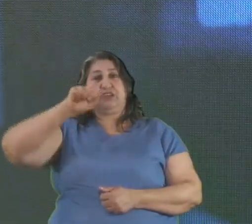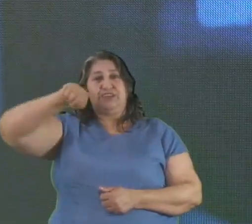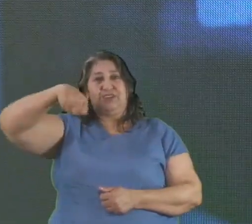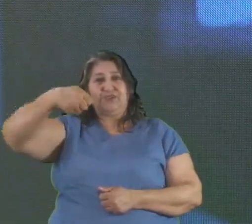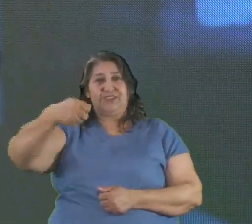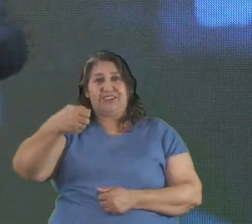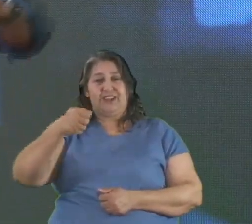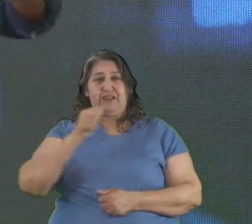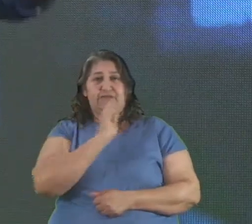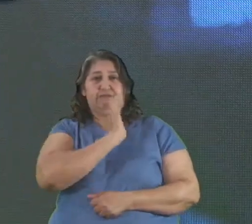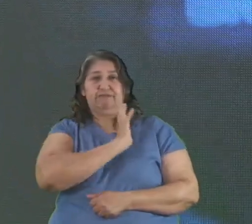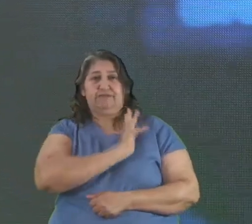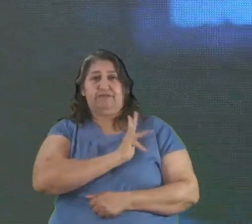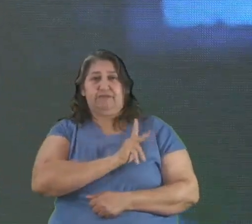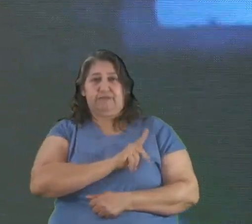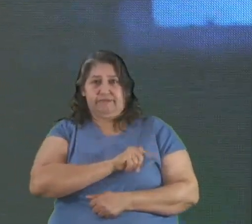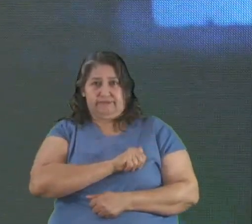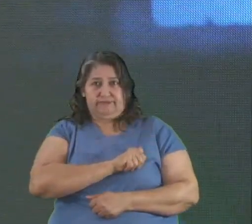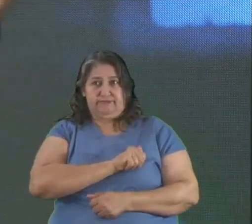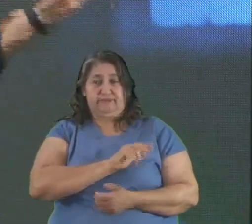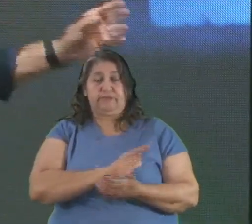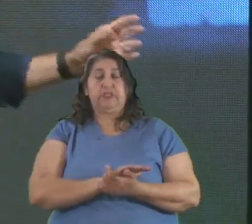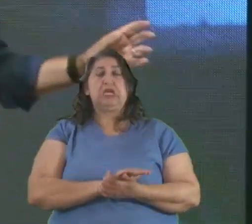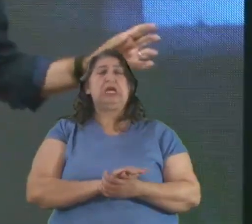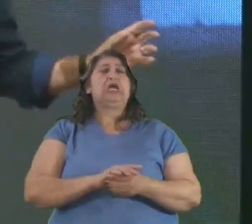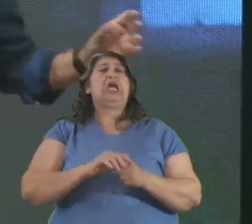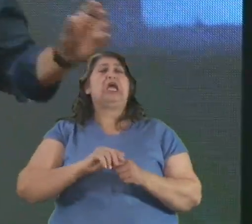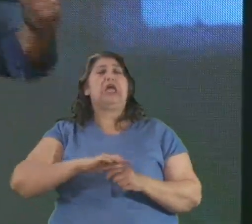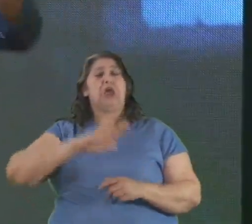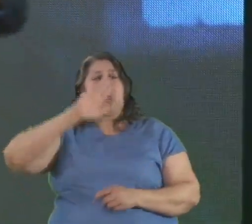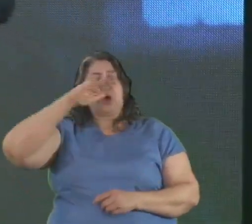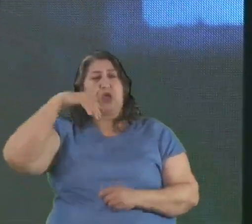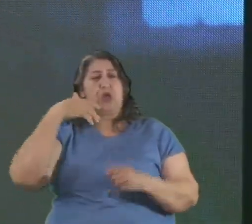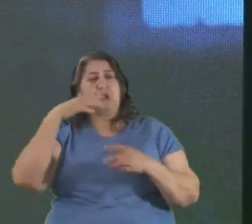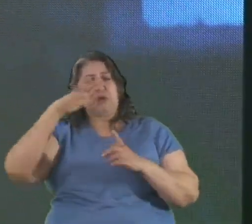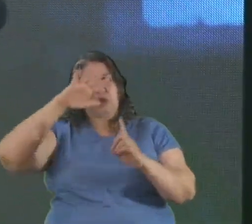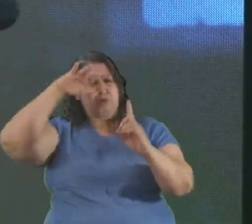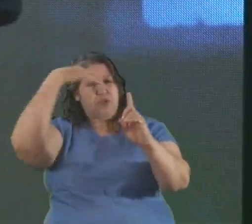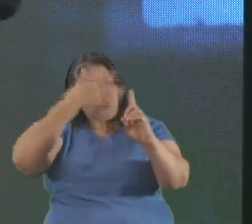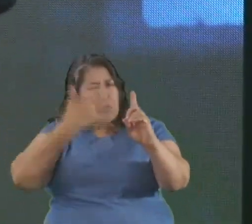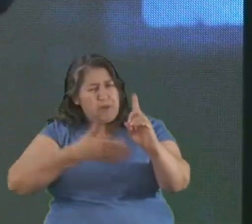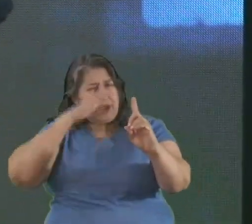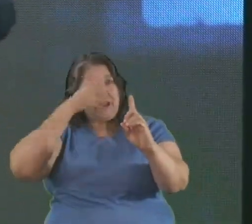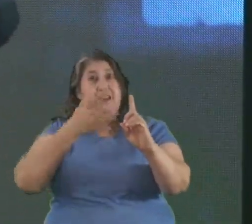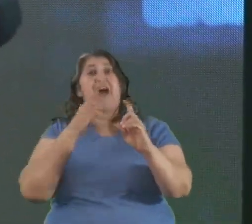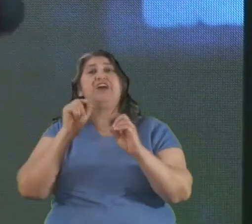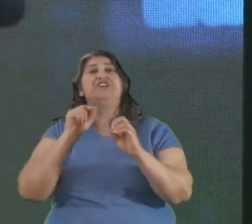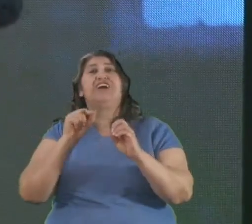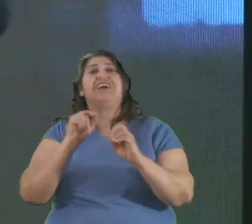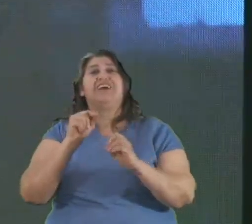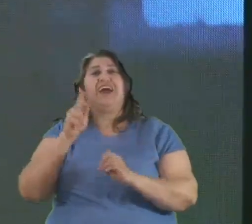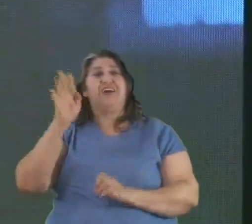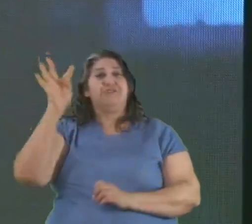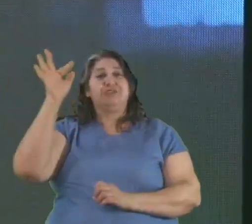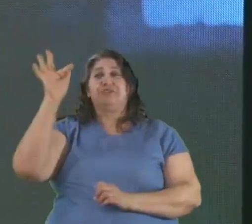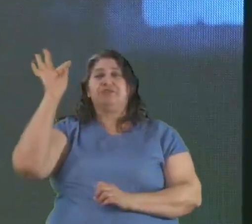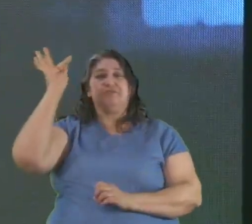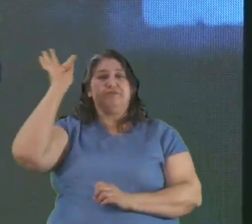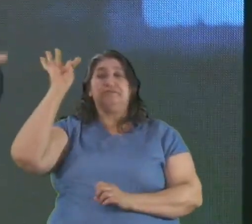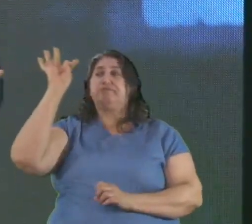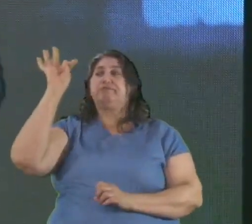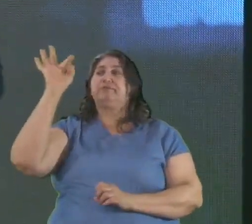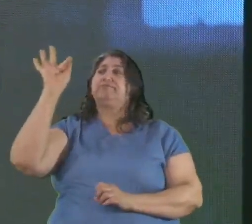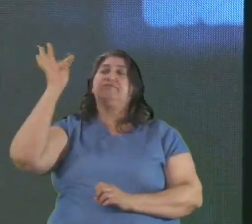Filistia, ou seja, em homenagem aos filisteus, esse imperador mudou o nome da Judéia para Palestina,